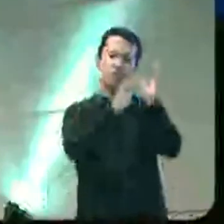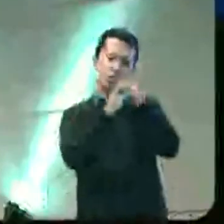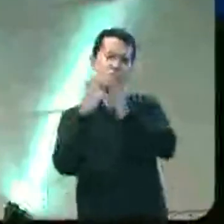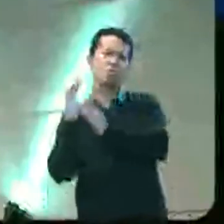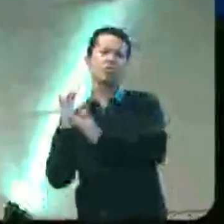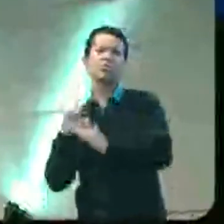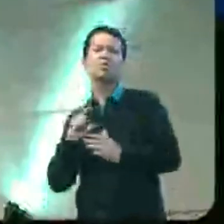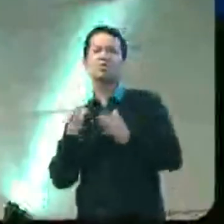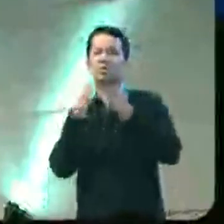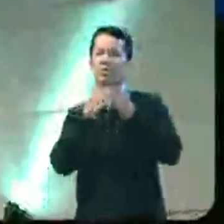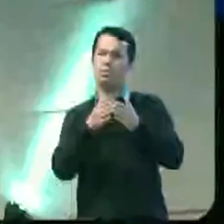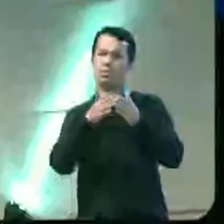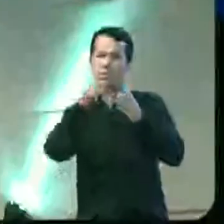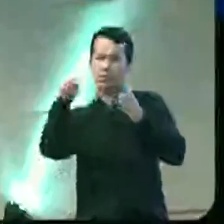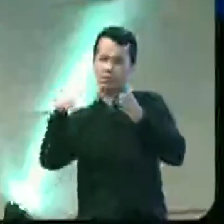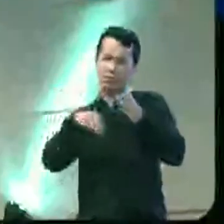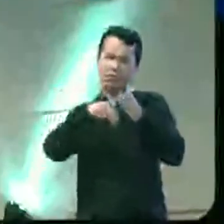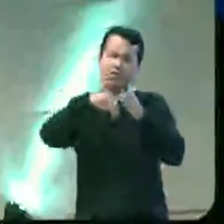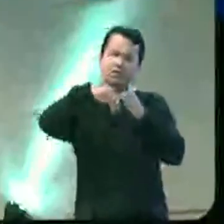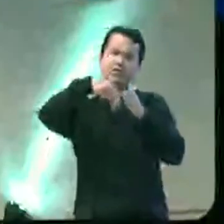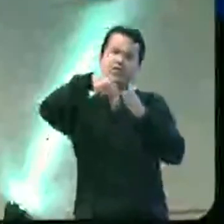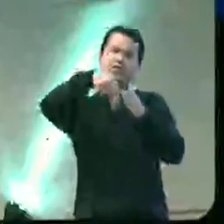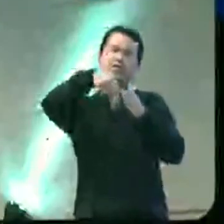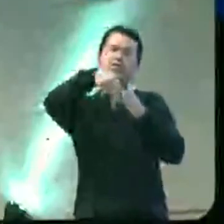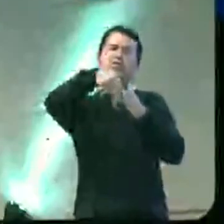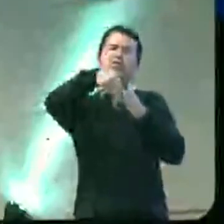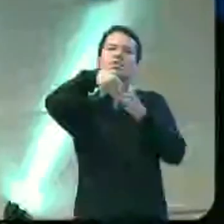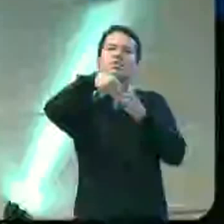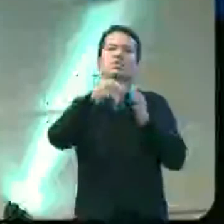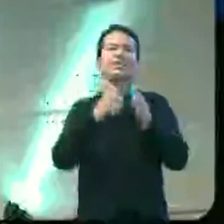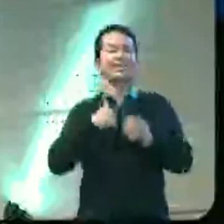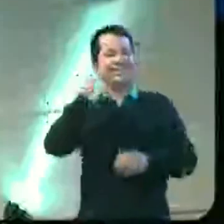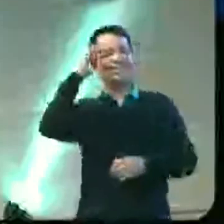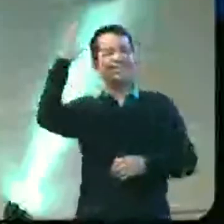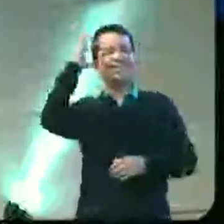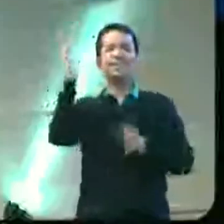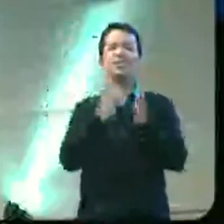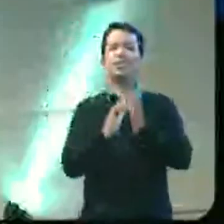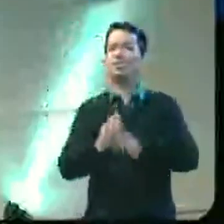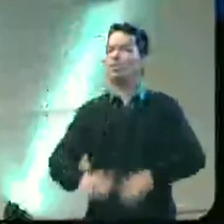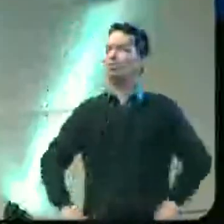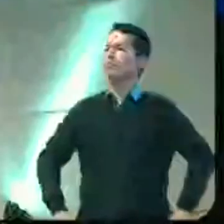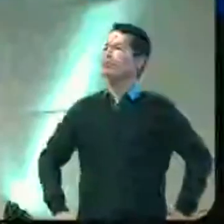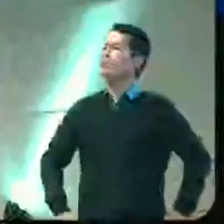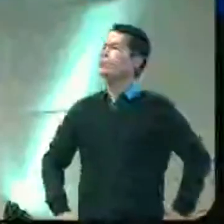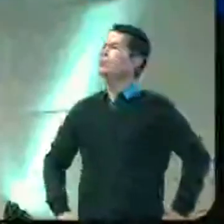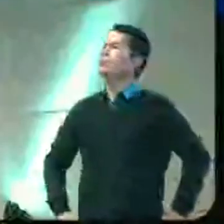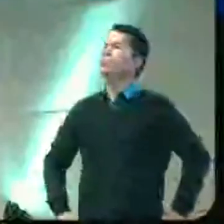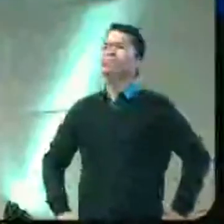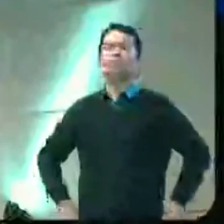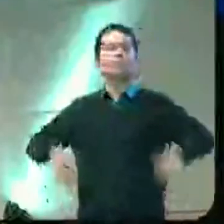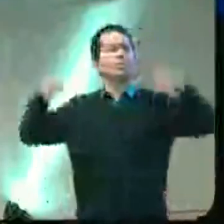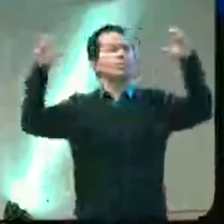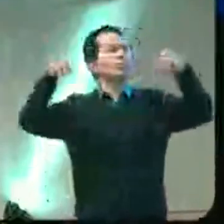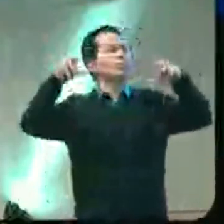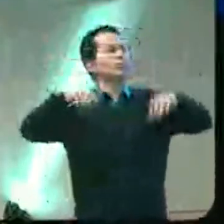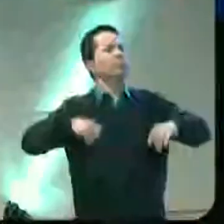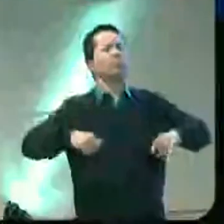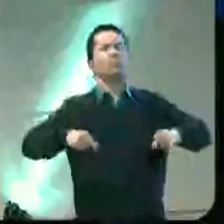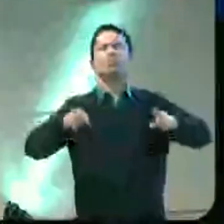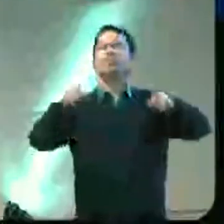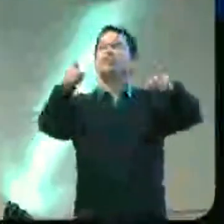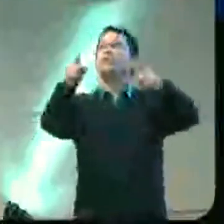Eu imagino Jesus na pontinha assim, olhando para aquela tempestade, e ele fala para a tempestade se